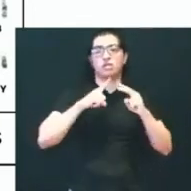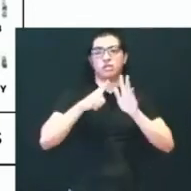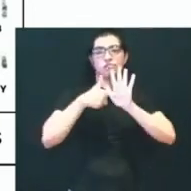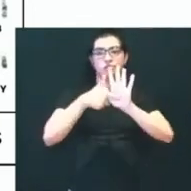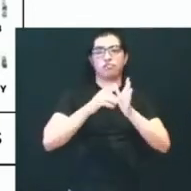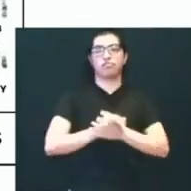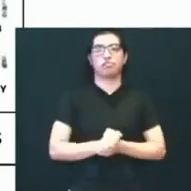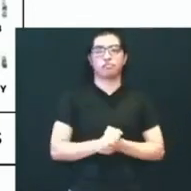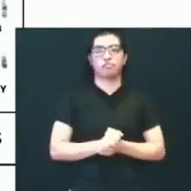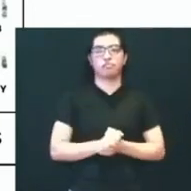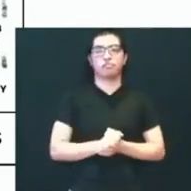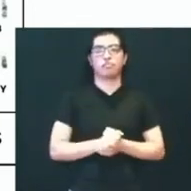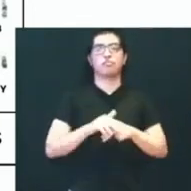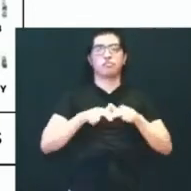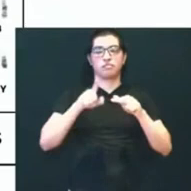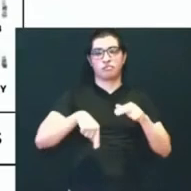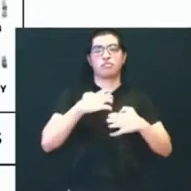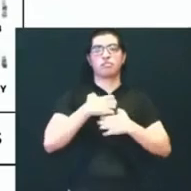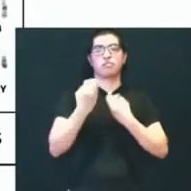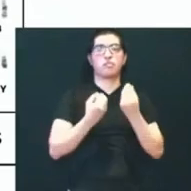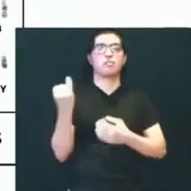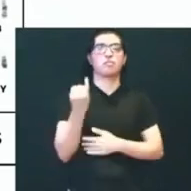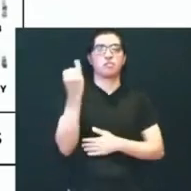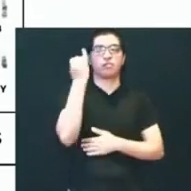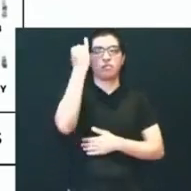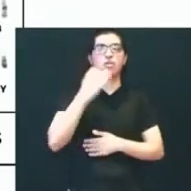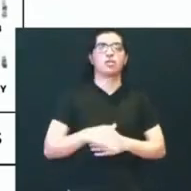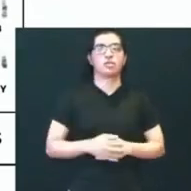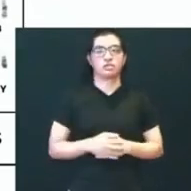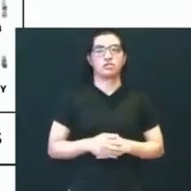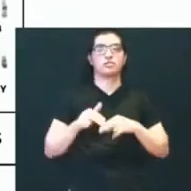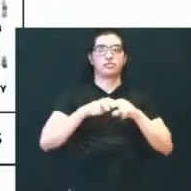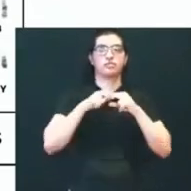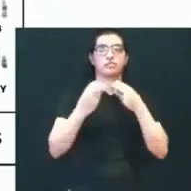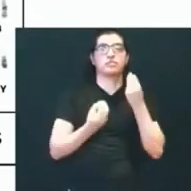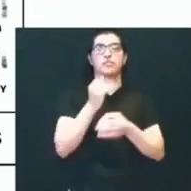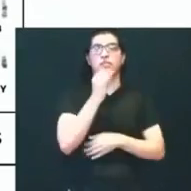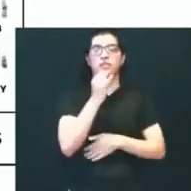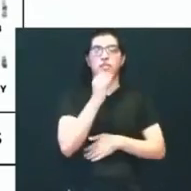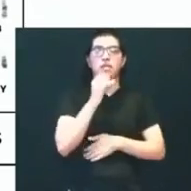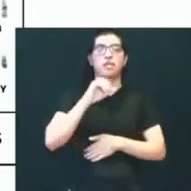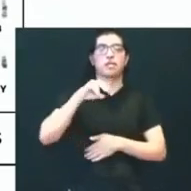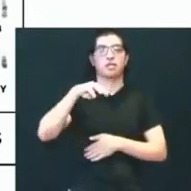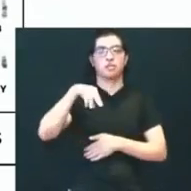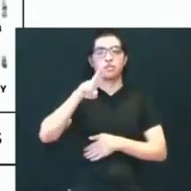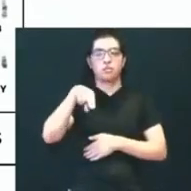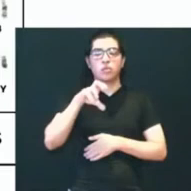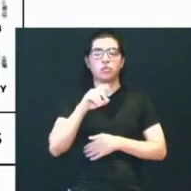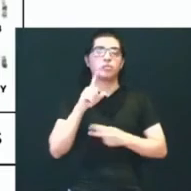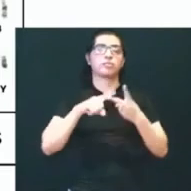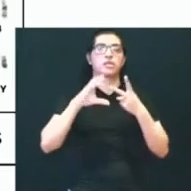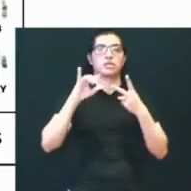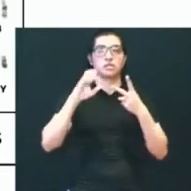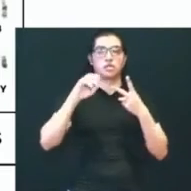manifesta. E a gente vai saber a importância disso um pouco mais adiante. Então, exames como a imunofenotipagem, como a